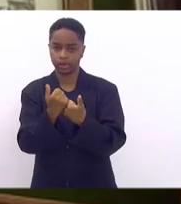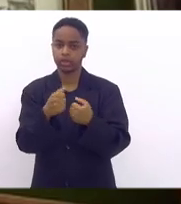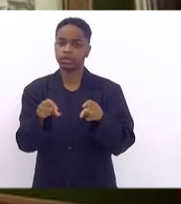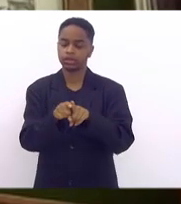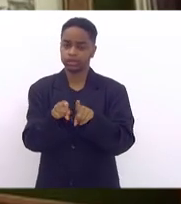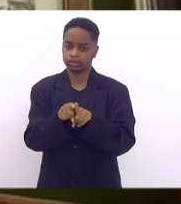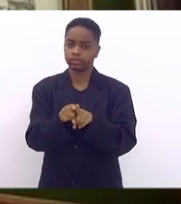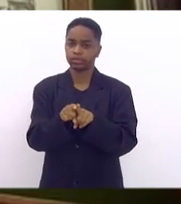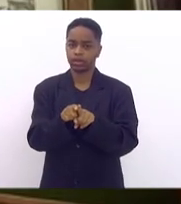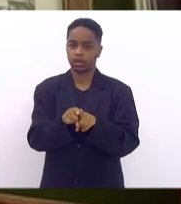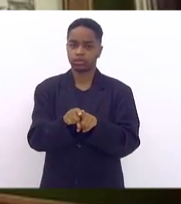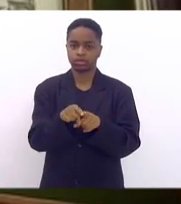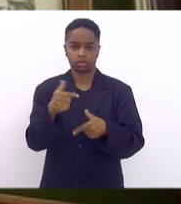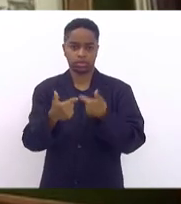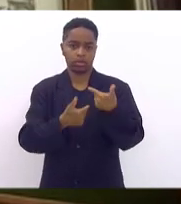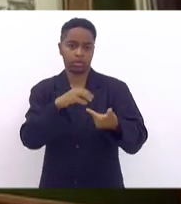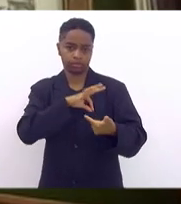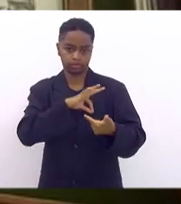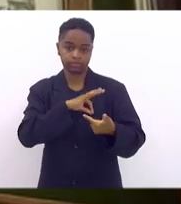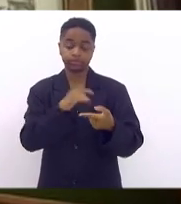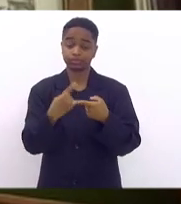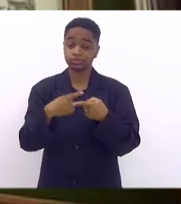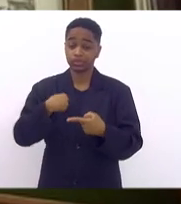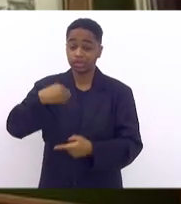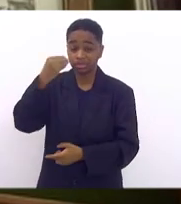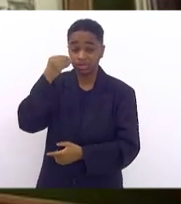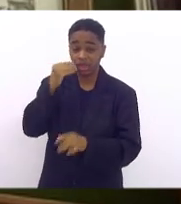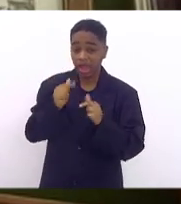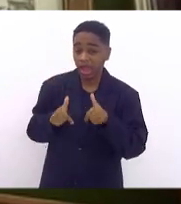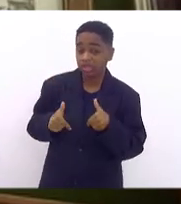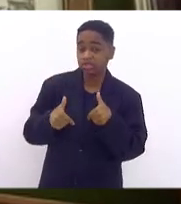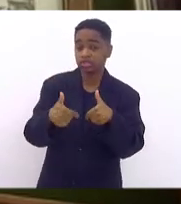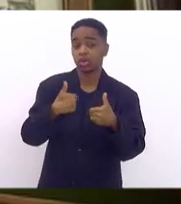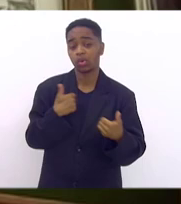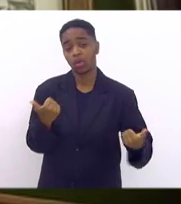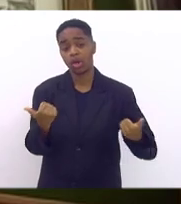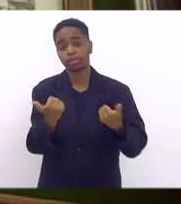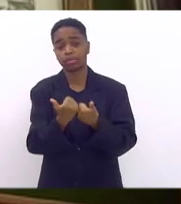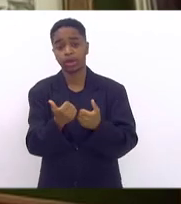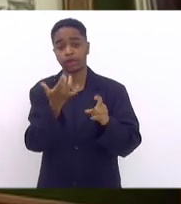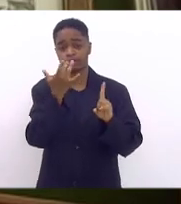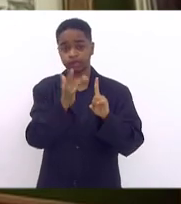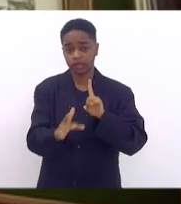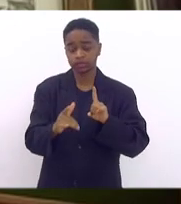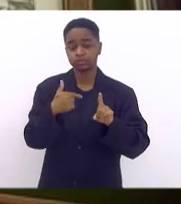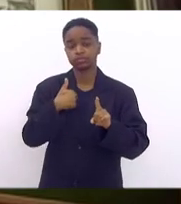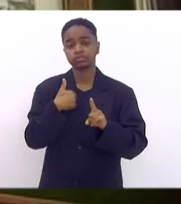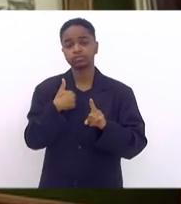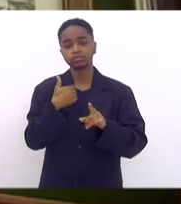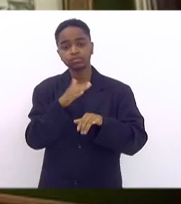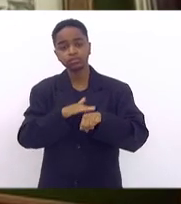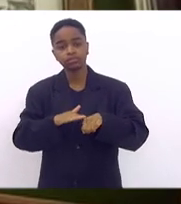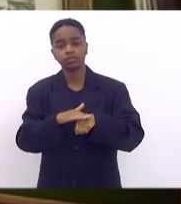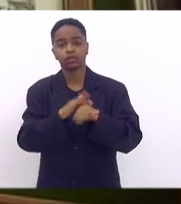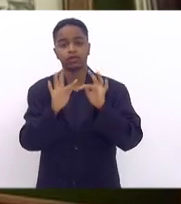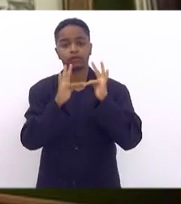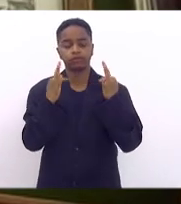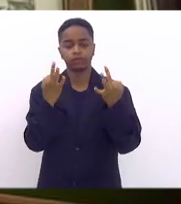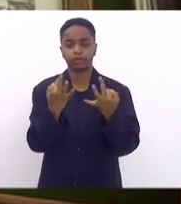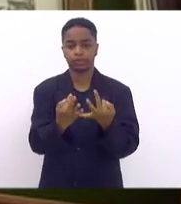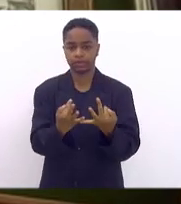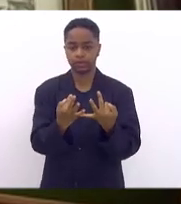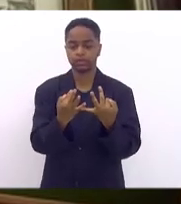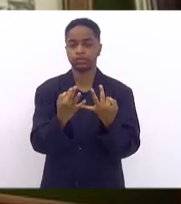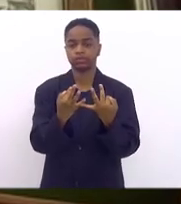o trabalho policial. Eu tenho feito tudo o que posso, tenho apoiado as vítimas, tenho conversado com pais,